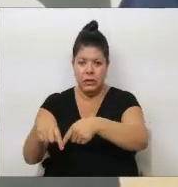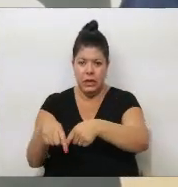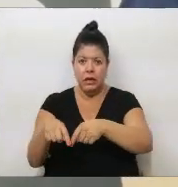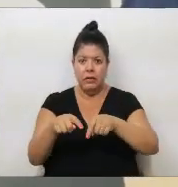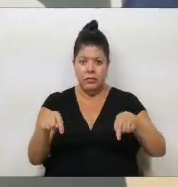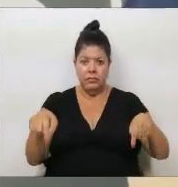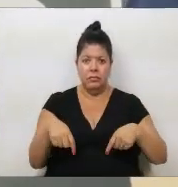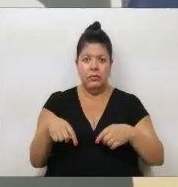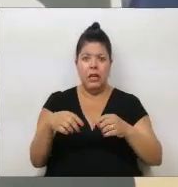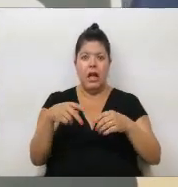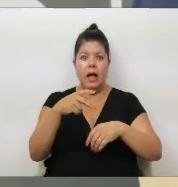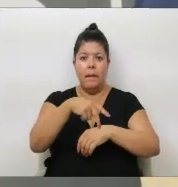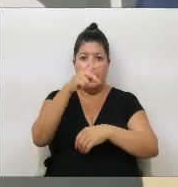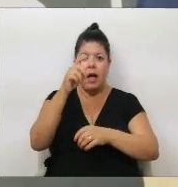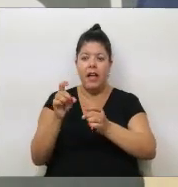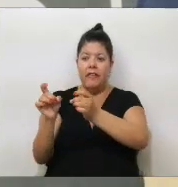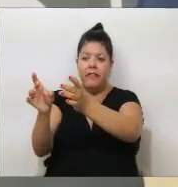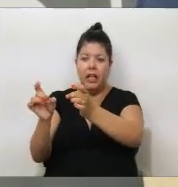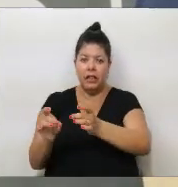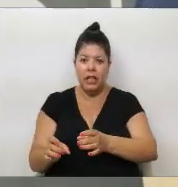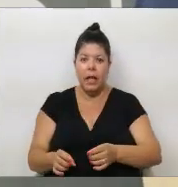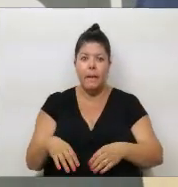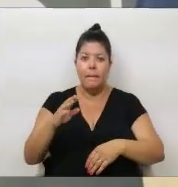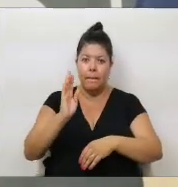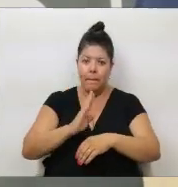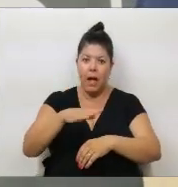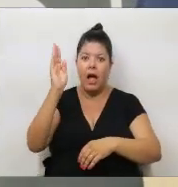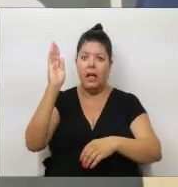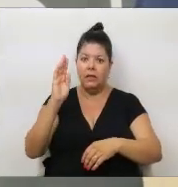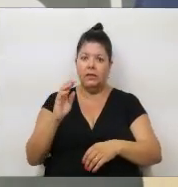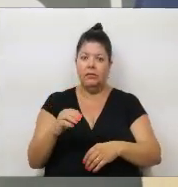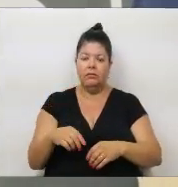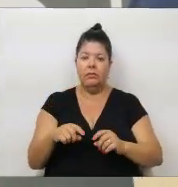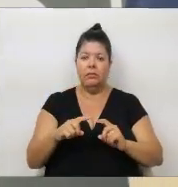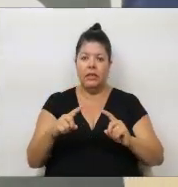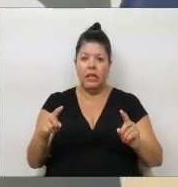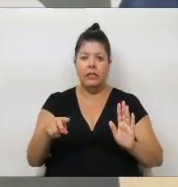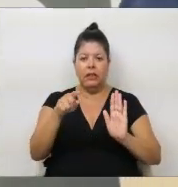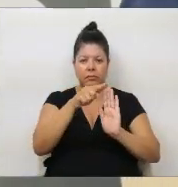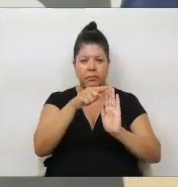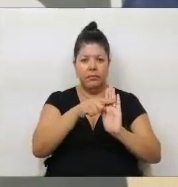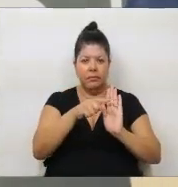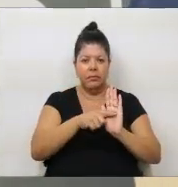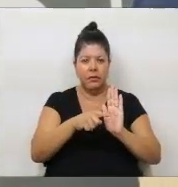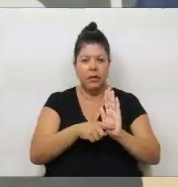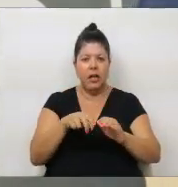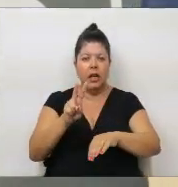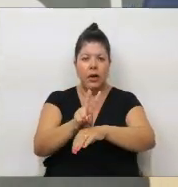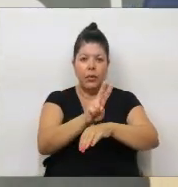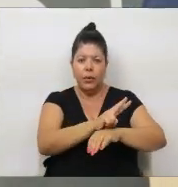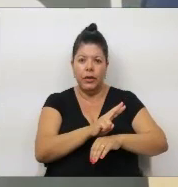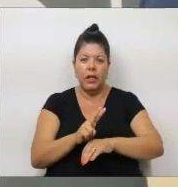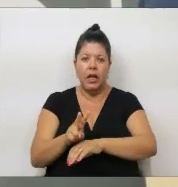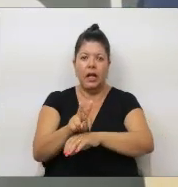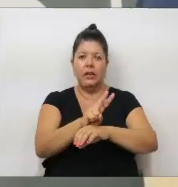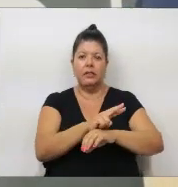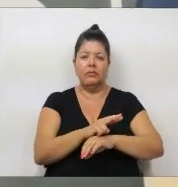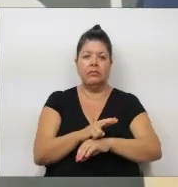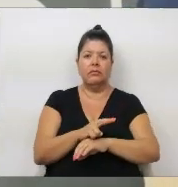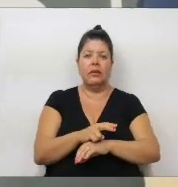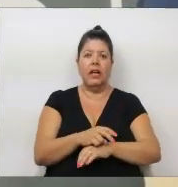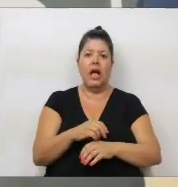finalidade, desde que preservadas todas as questões de saneamento, preservadas todas as questões